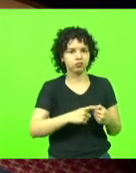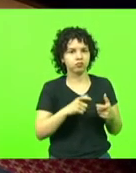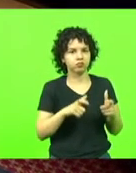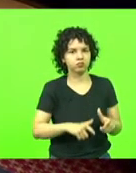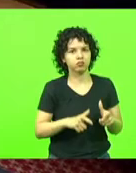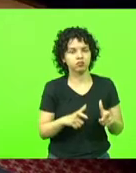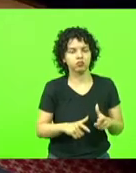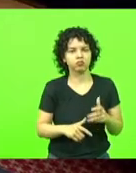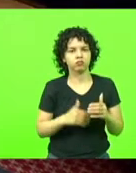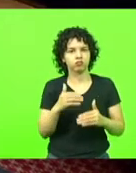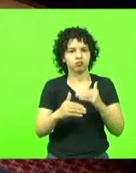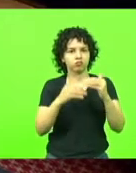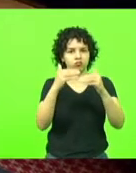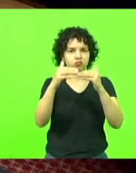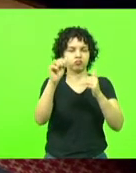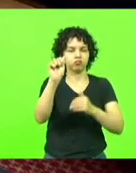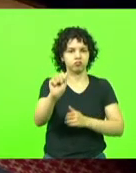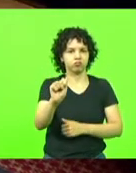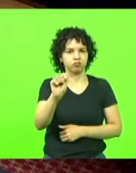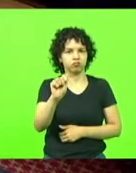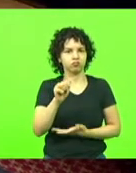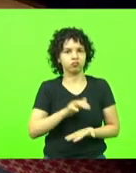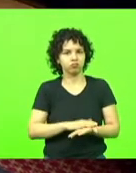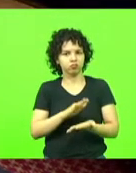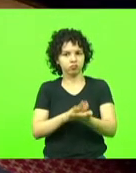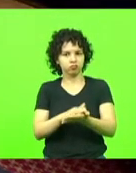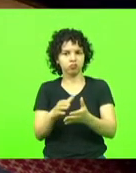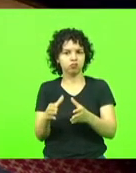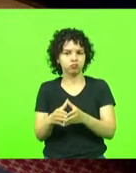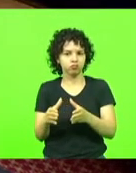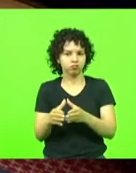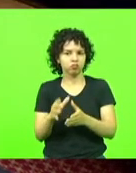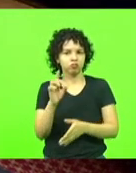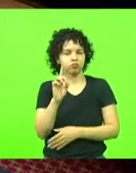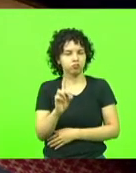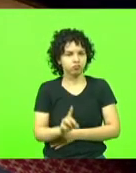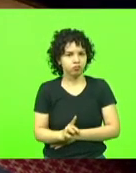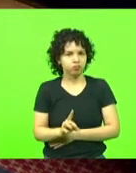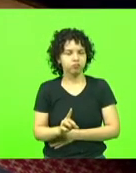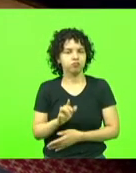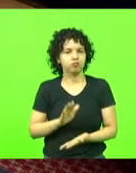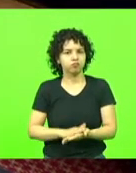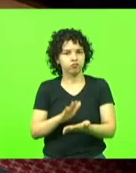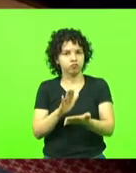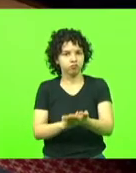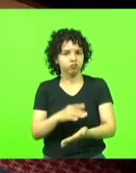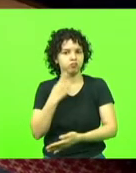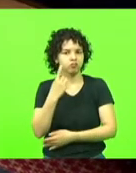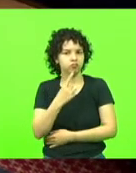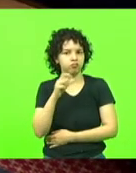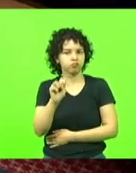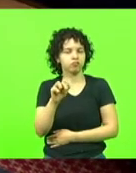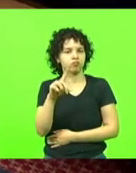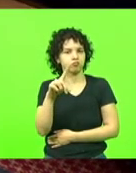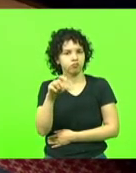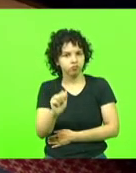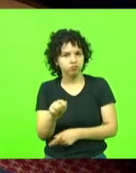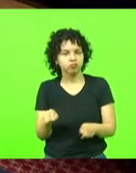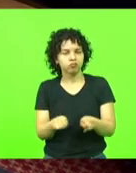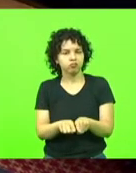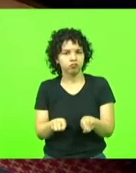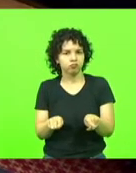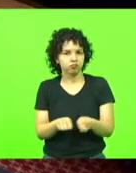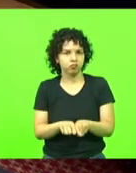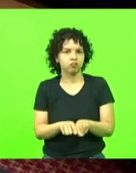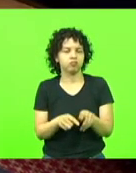aí à Série A. Parabéns à torcida, parabéns à diretoria e parabéns à deputada Ada Faraco de Luca, que faz